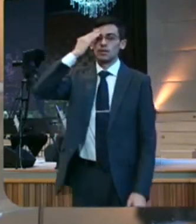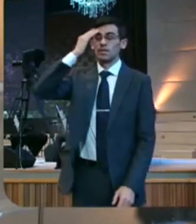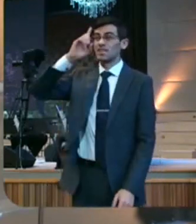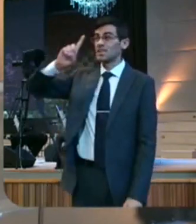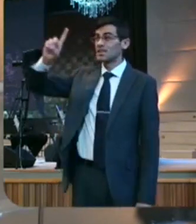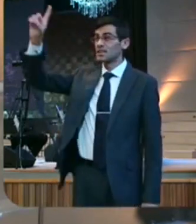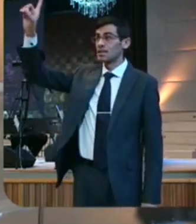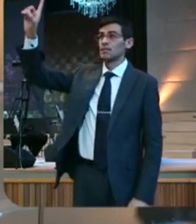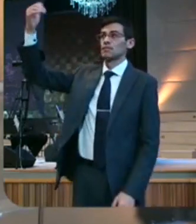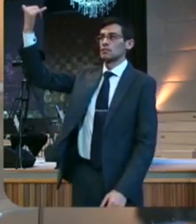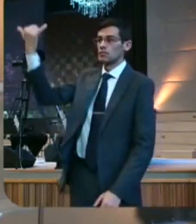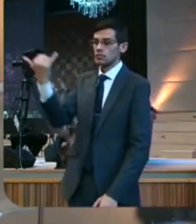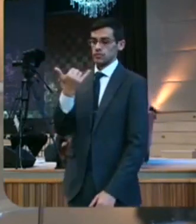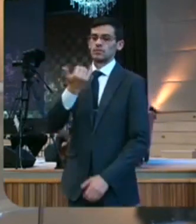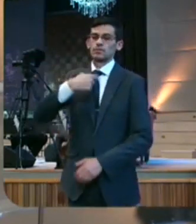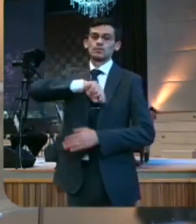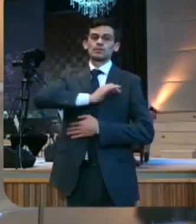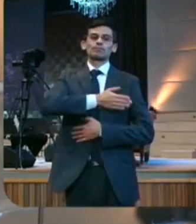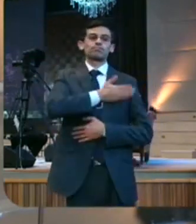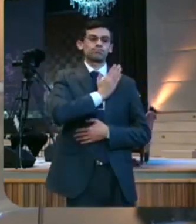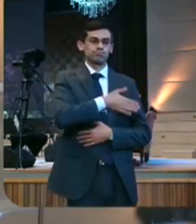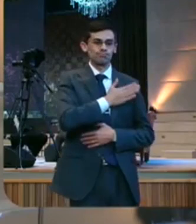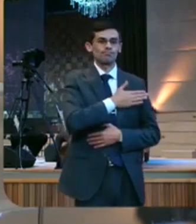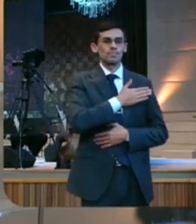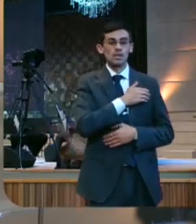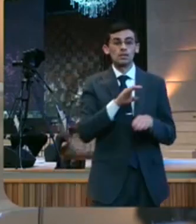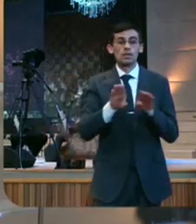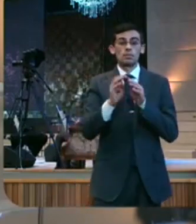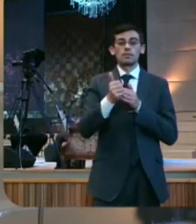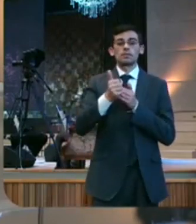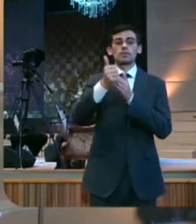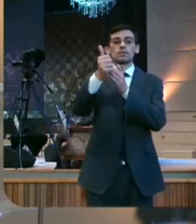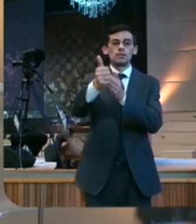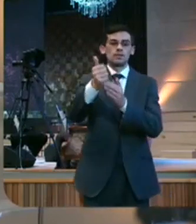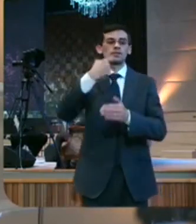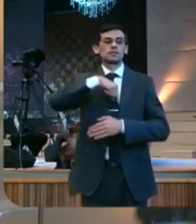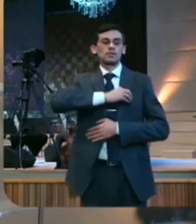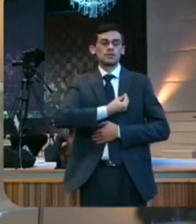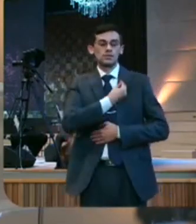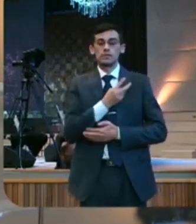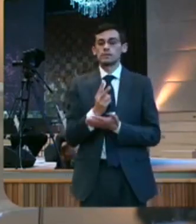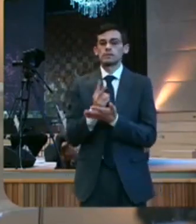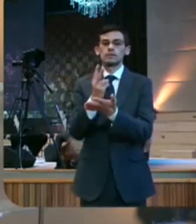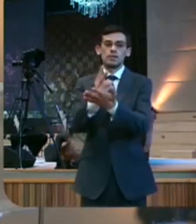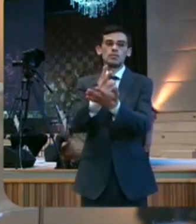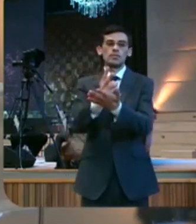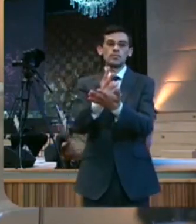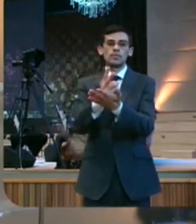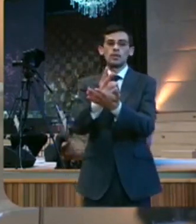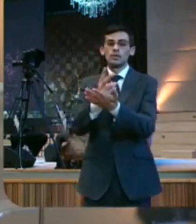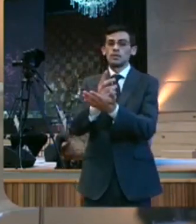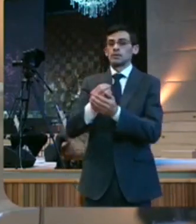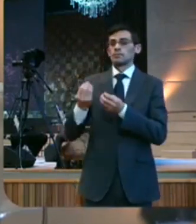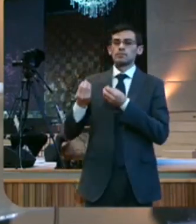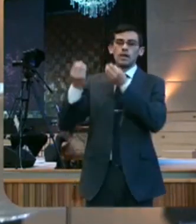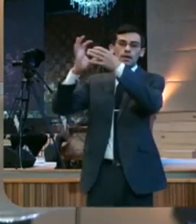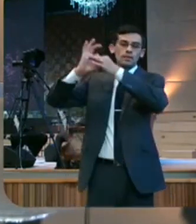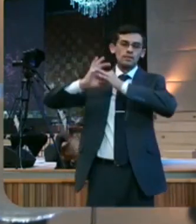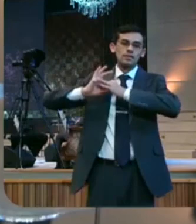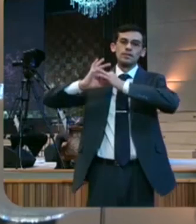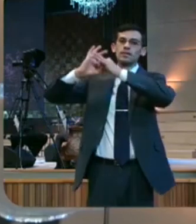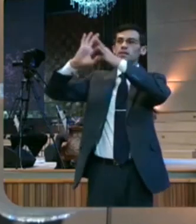como falar ao nosso coração, como dirigir os nossos passos. É deixar Ele interferir